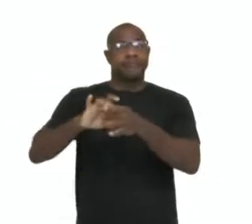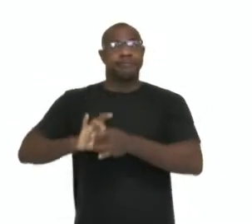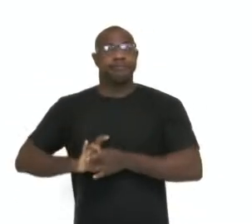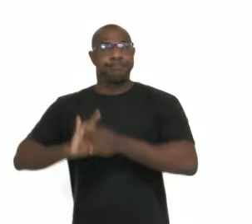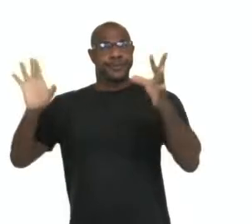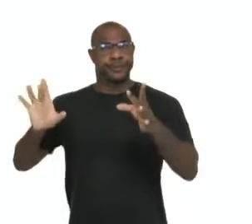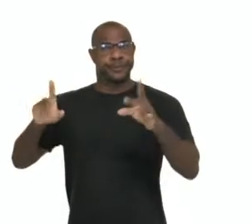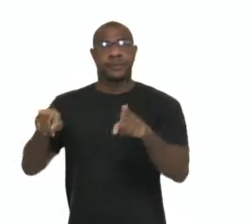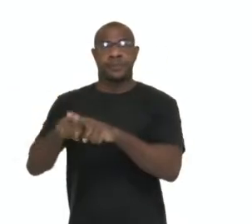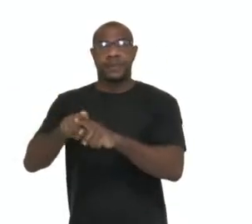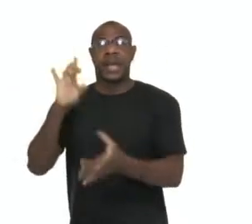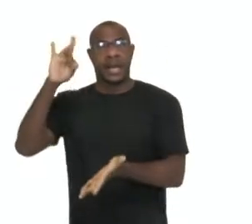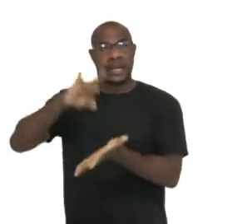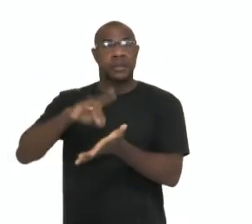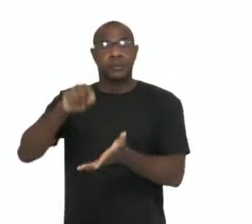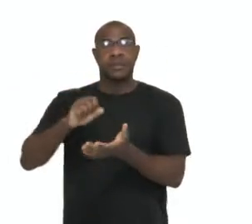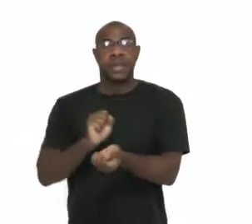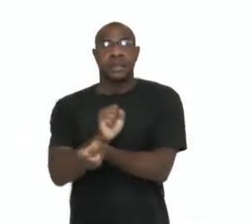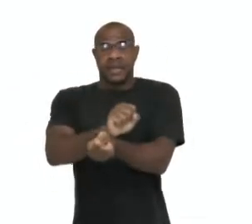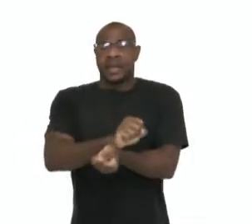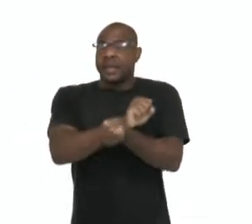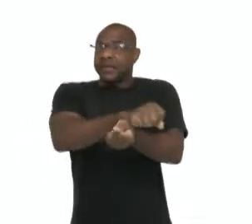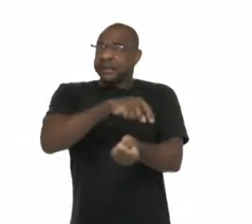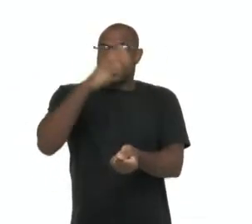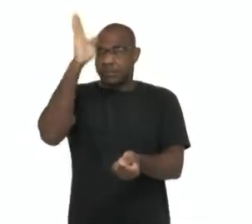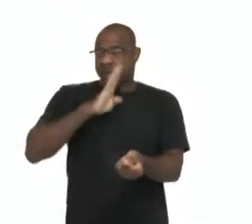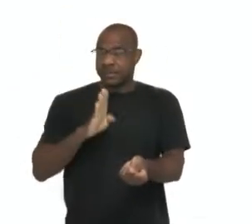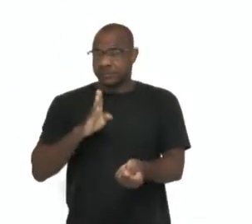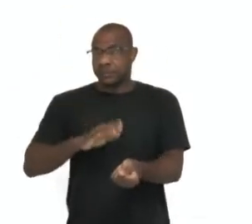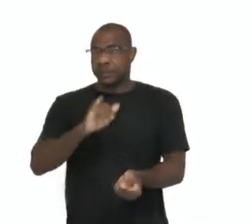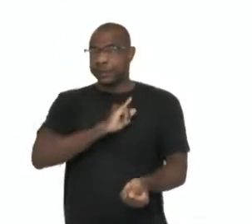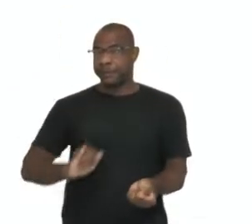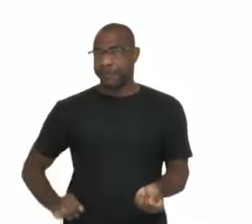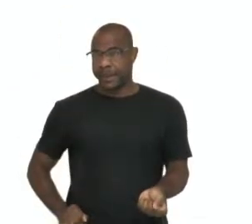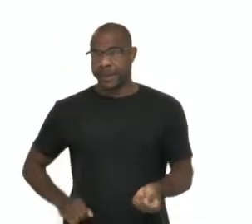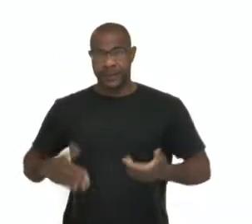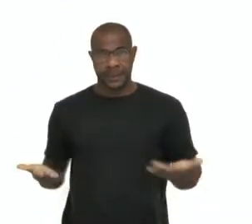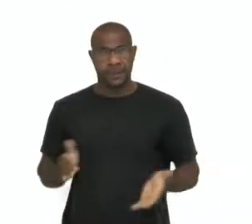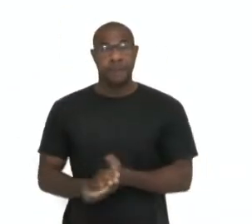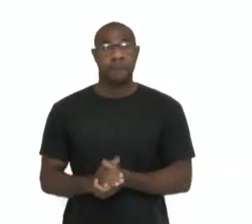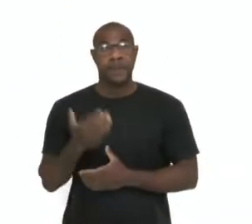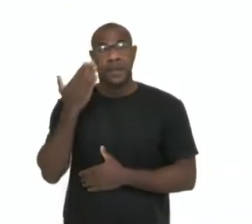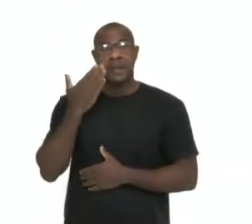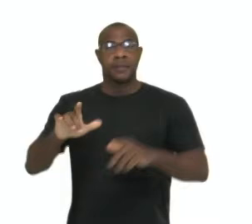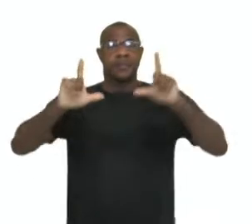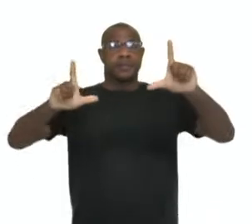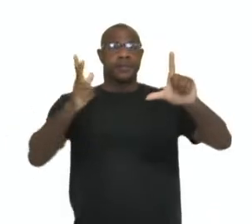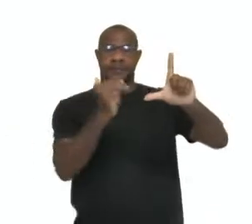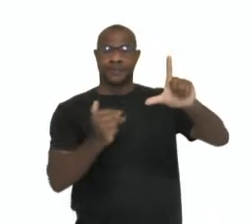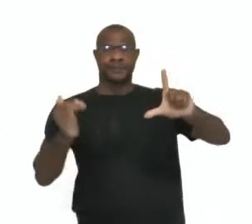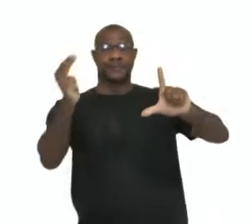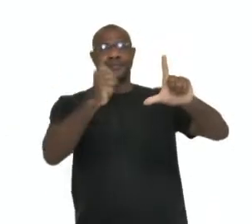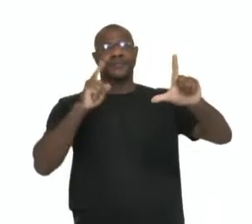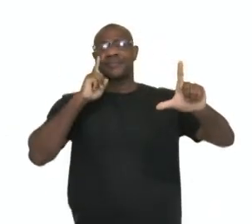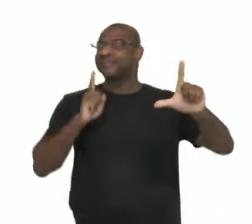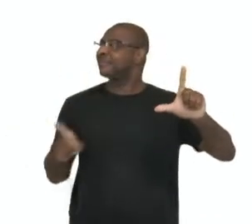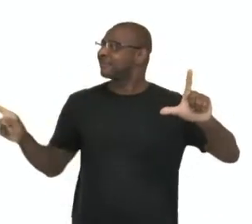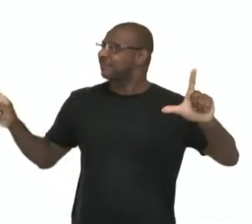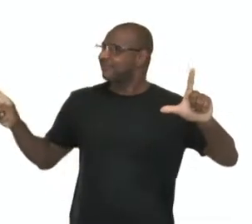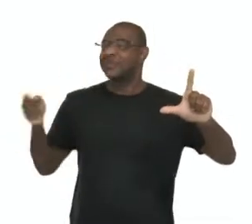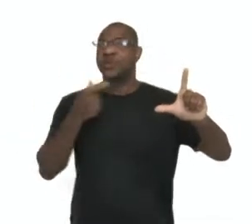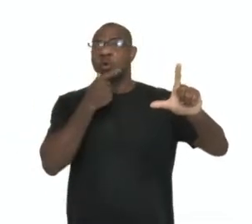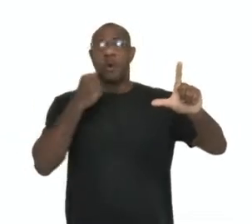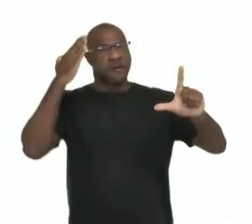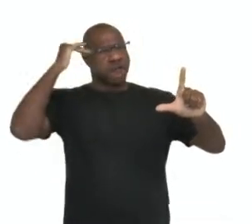e a realidade da escravidão no Brasil Império. Aqui a gente tem um quadro, uma pintura do Debré,